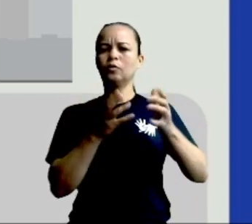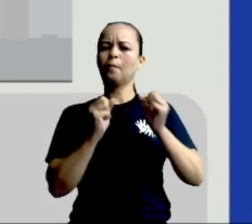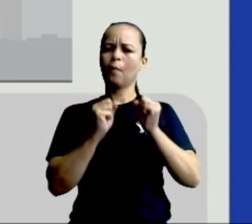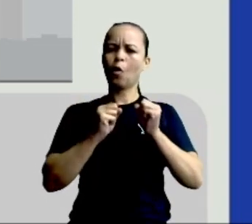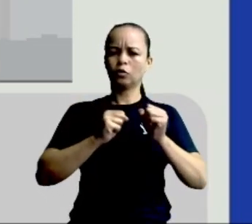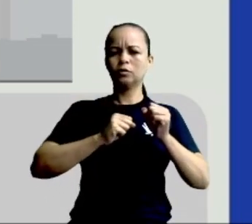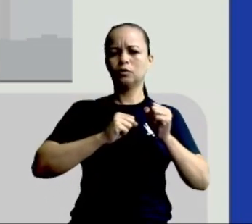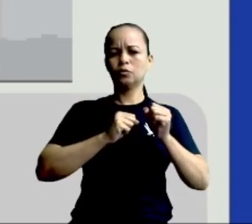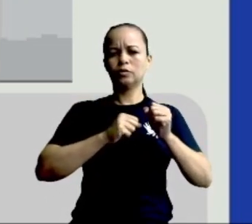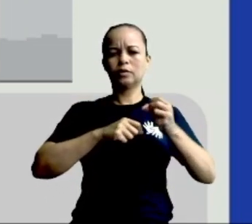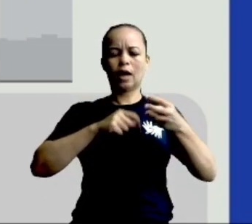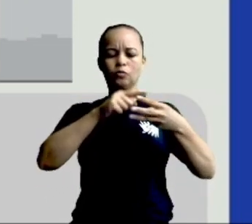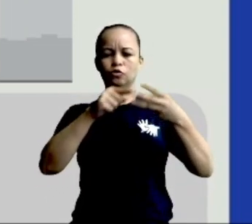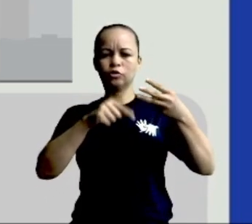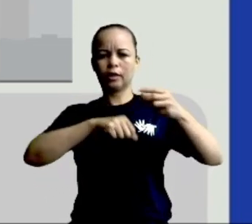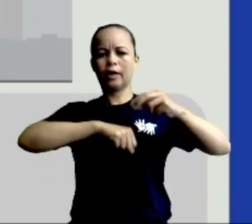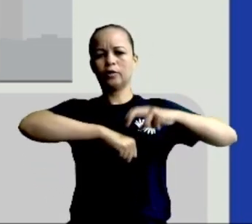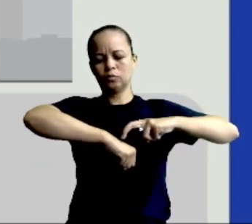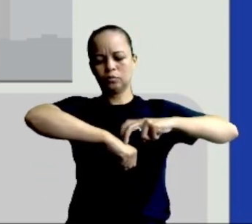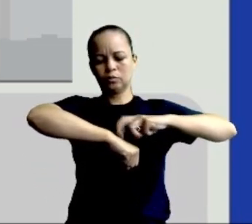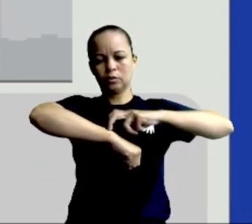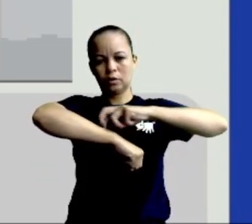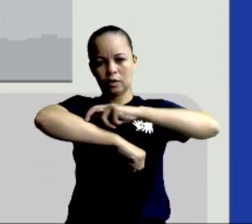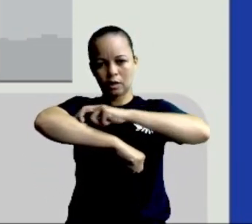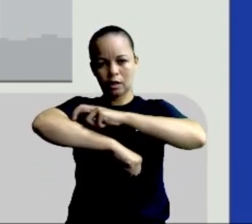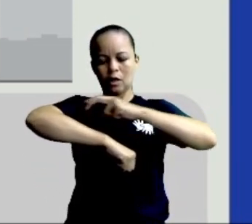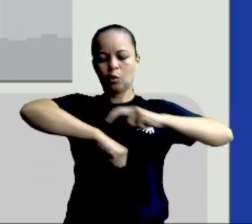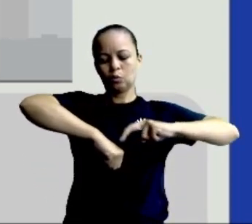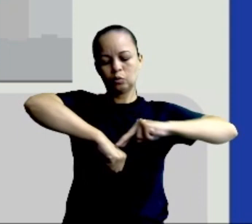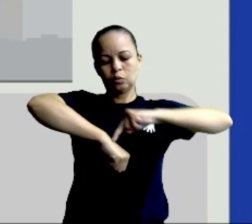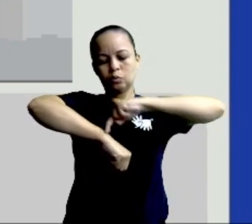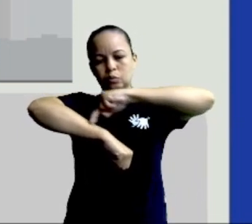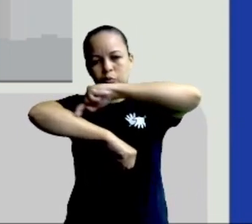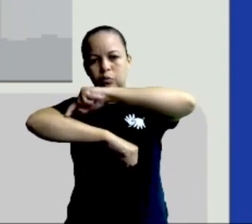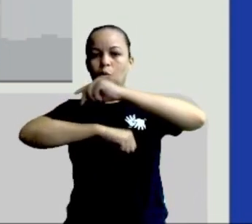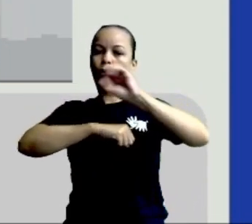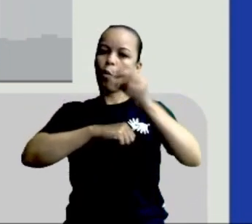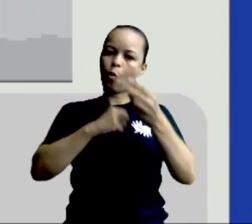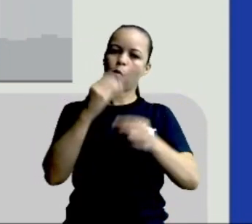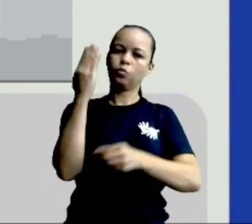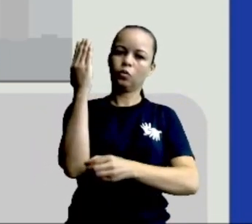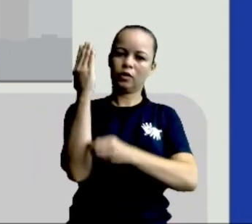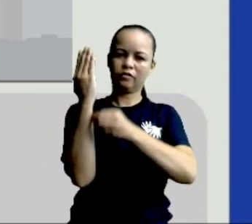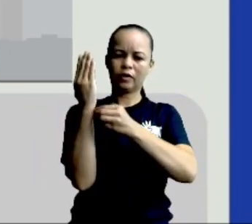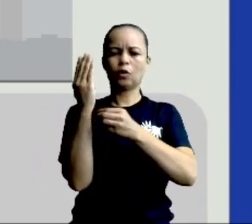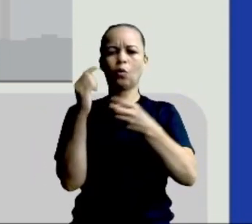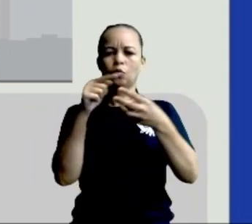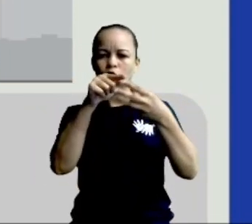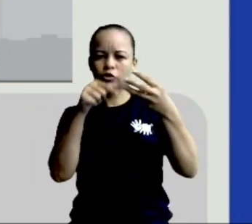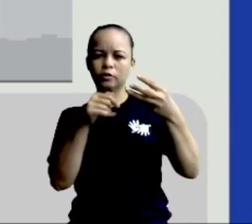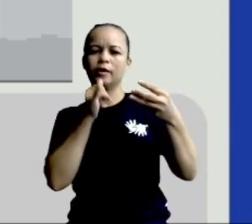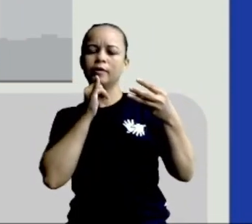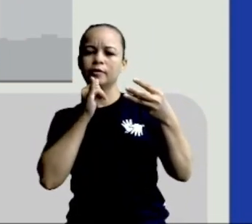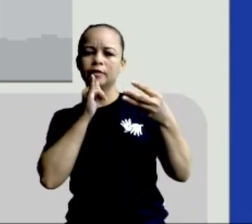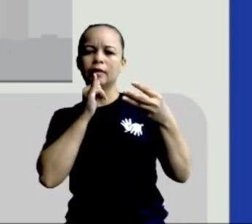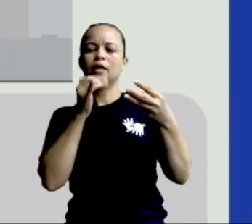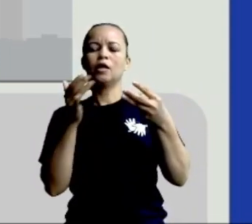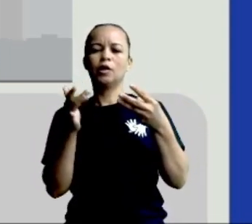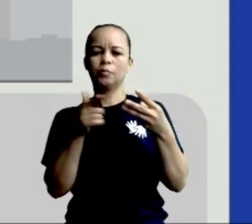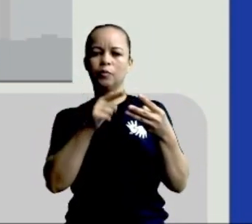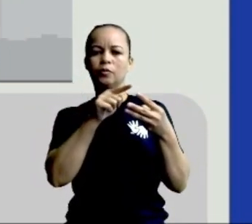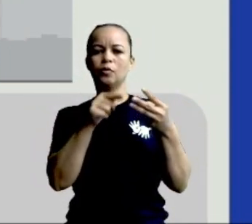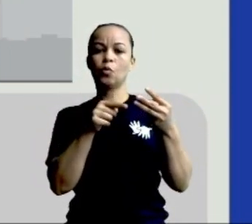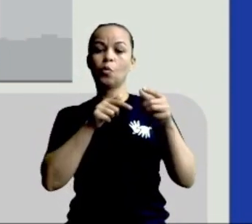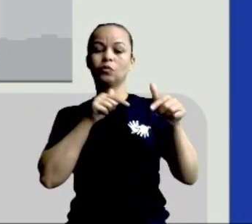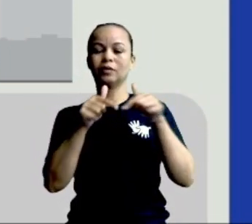elevador. Nos 3 exemplos, tá? Tanto da escada normal, da escada rolante ou ainda do elevador,